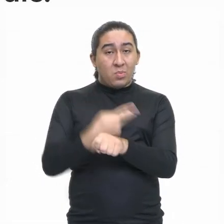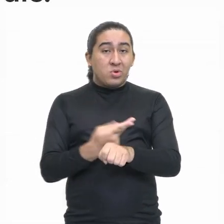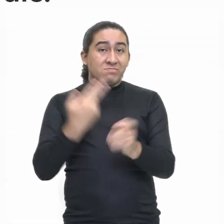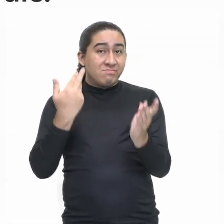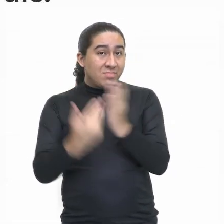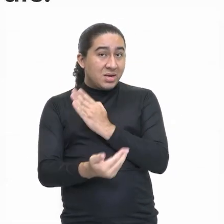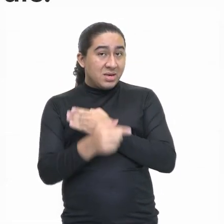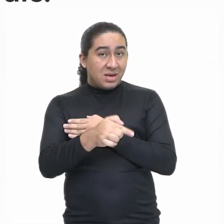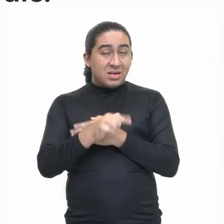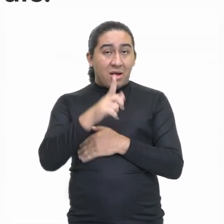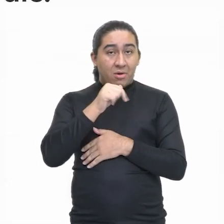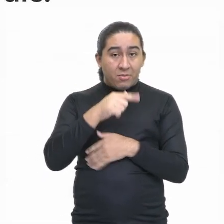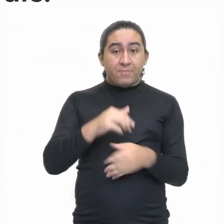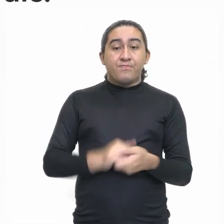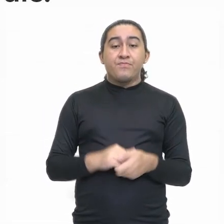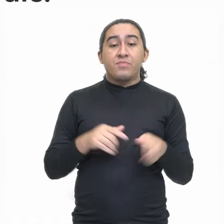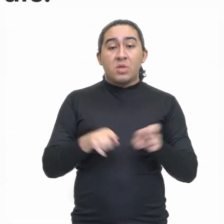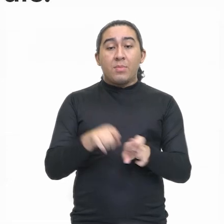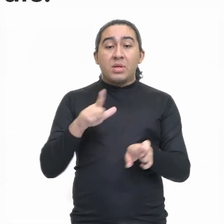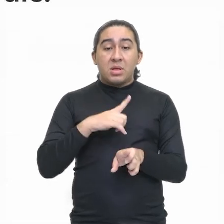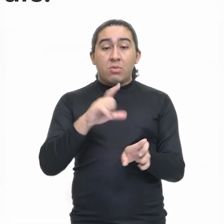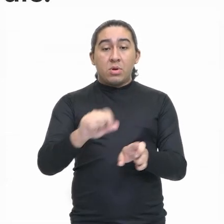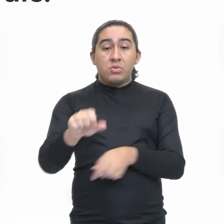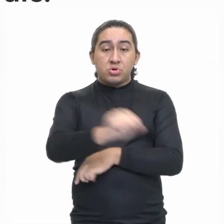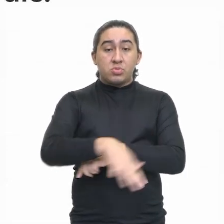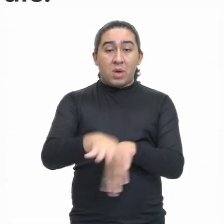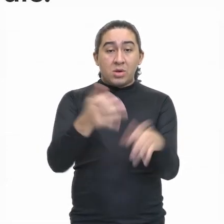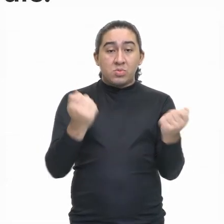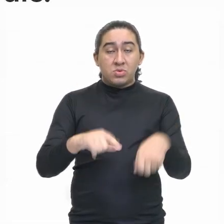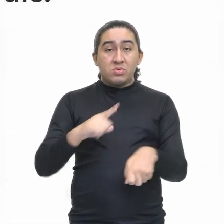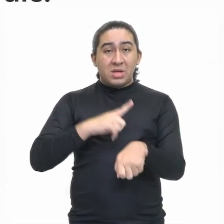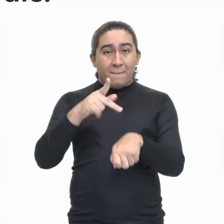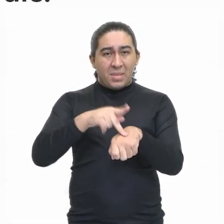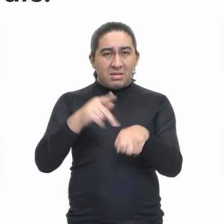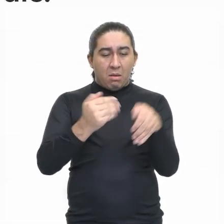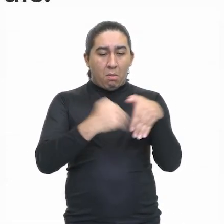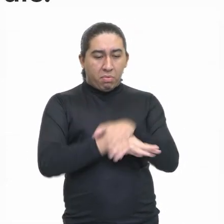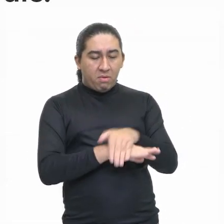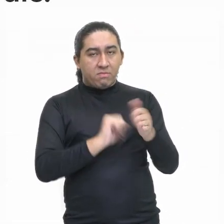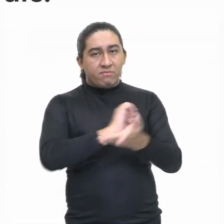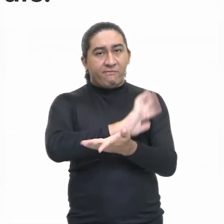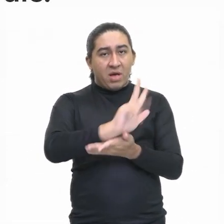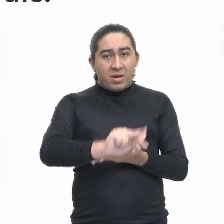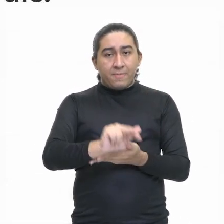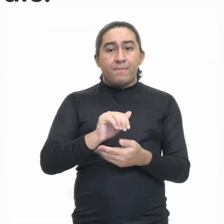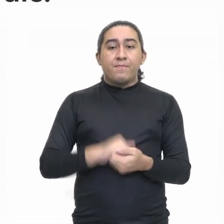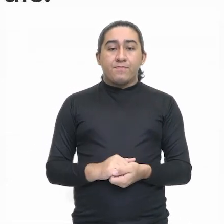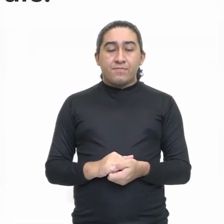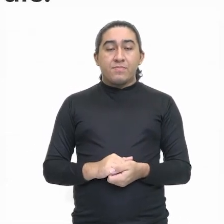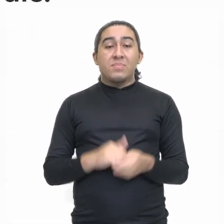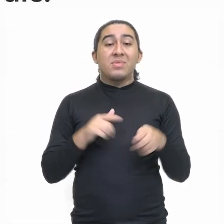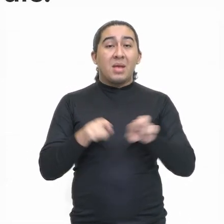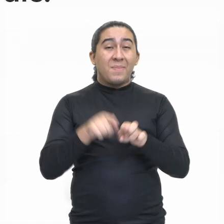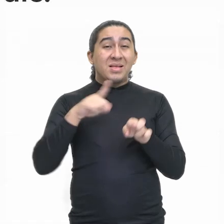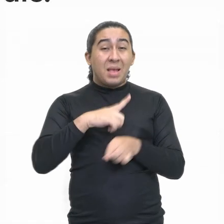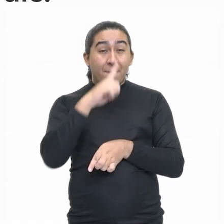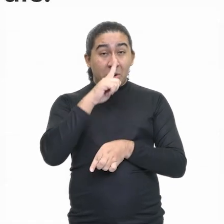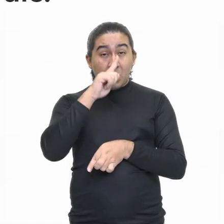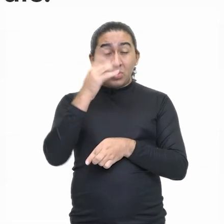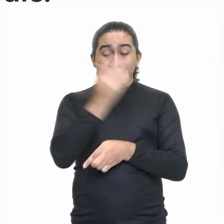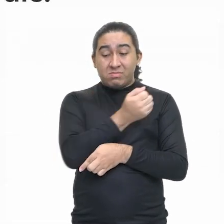consumo. E também na Amazônia tem grandes reservas minerais. As ameaças temos desmatamento,